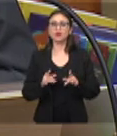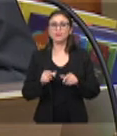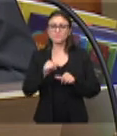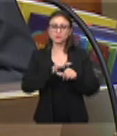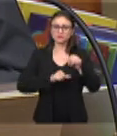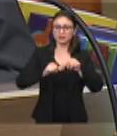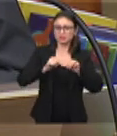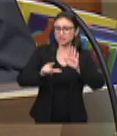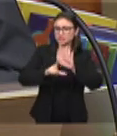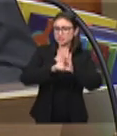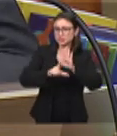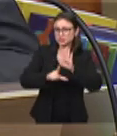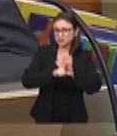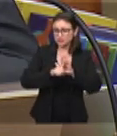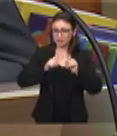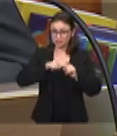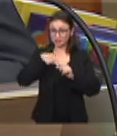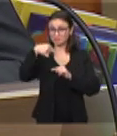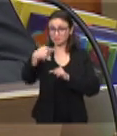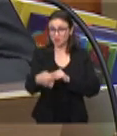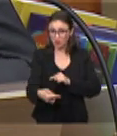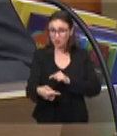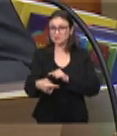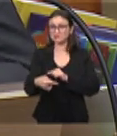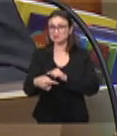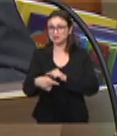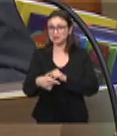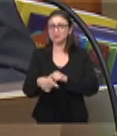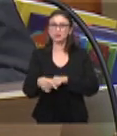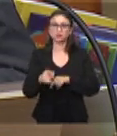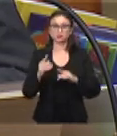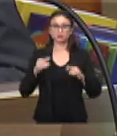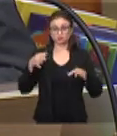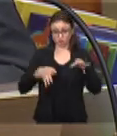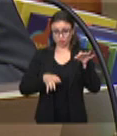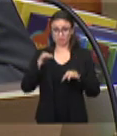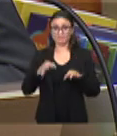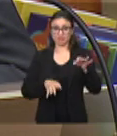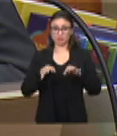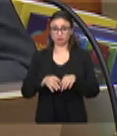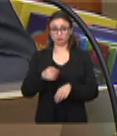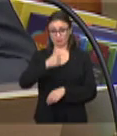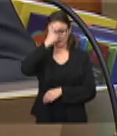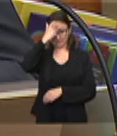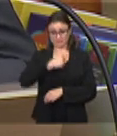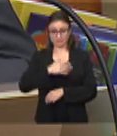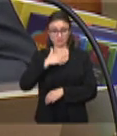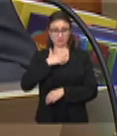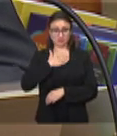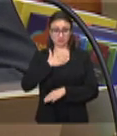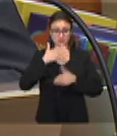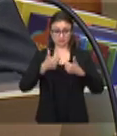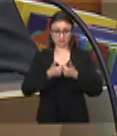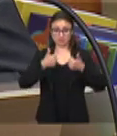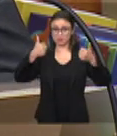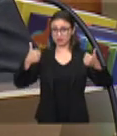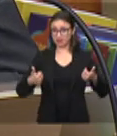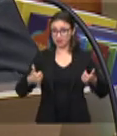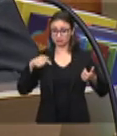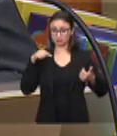mudança legislativa posterior ao momento do julgamento, algo nesse sentido. Mas, da minha parte, havendo essa separação